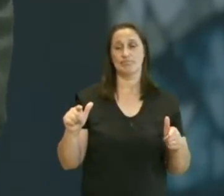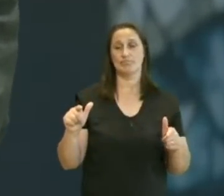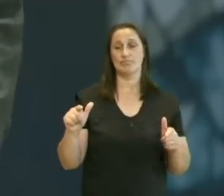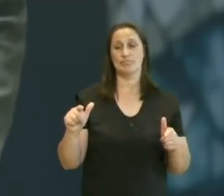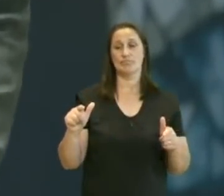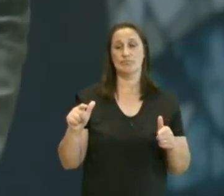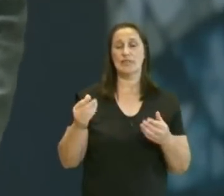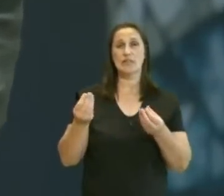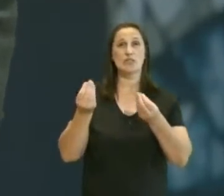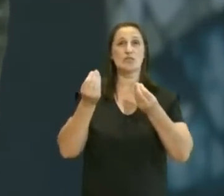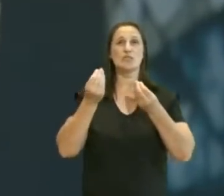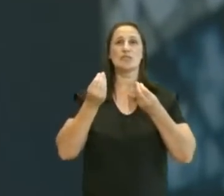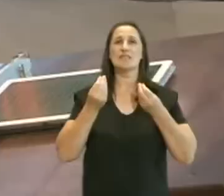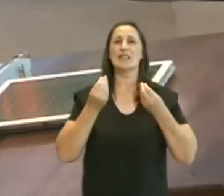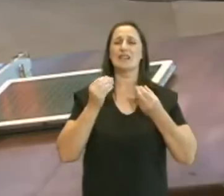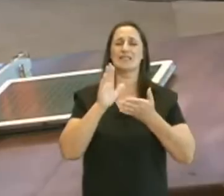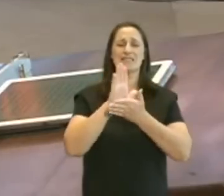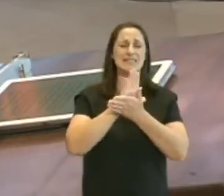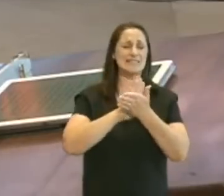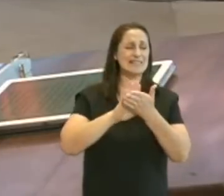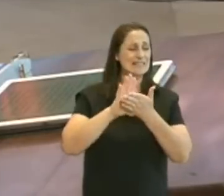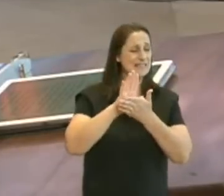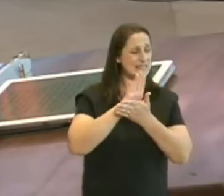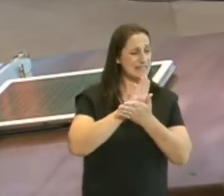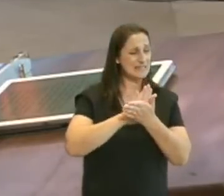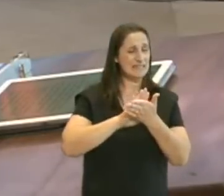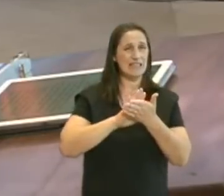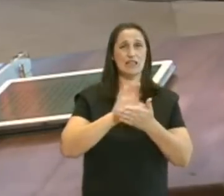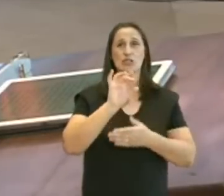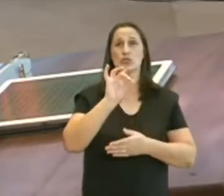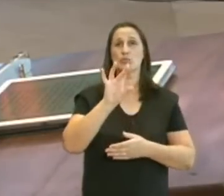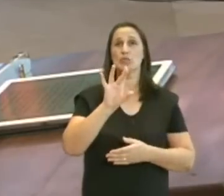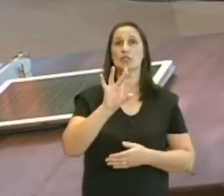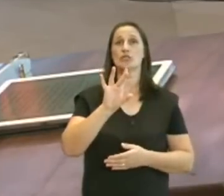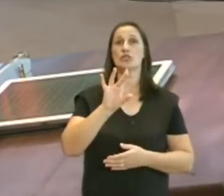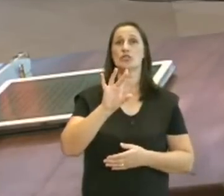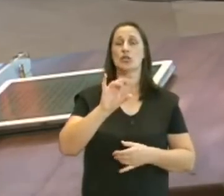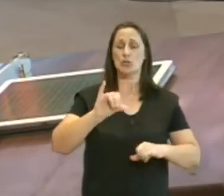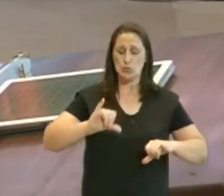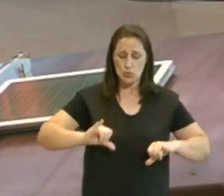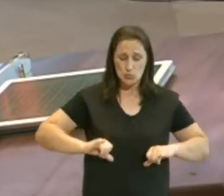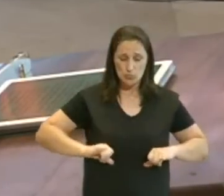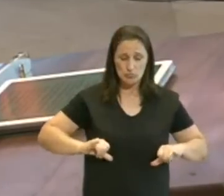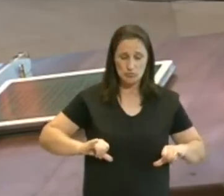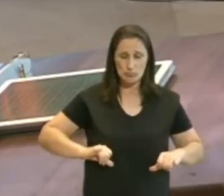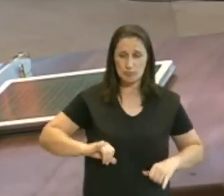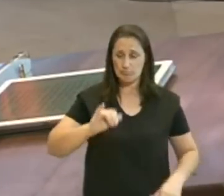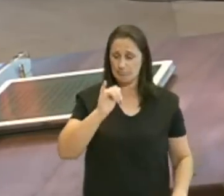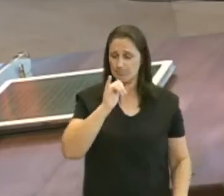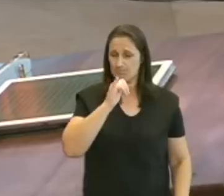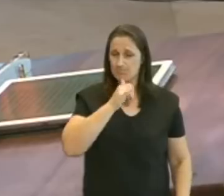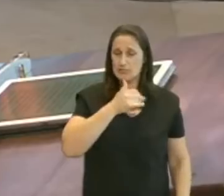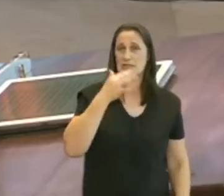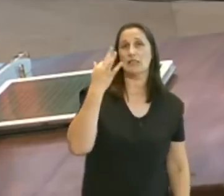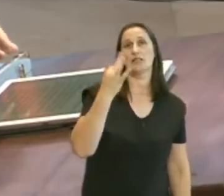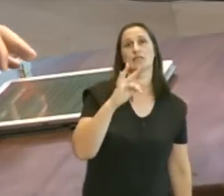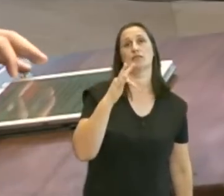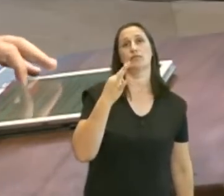dá nenhuma perspectiva diferente, além da dor que nos cerca e que a gente vê ao nosso